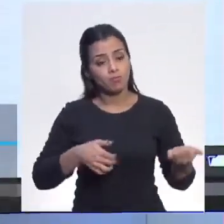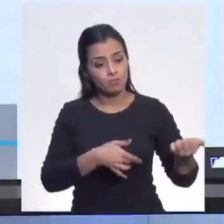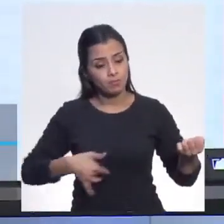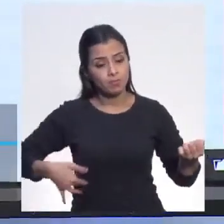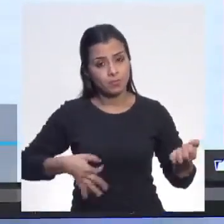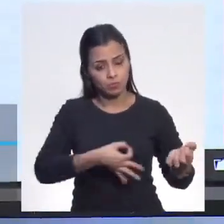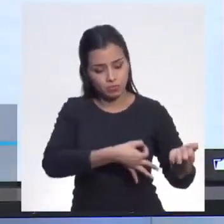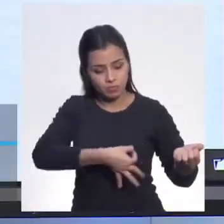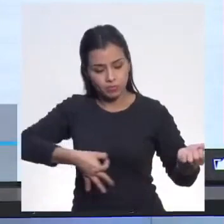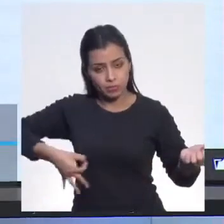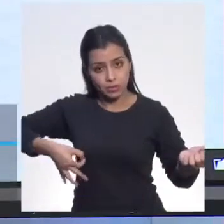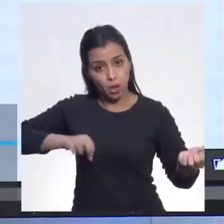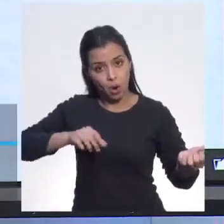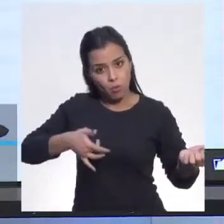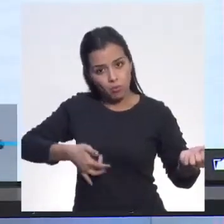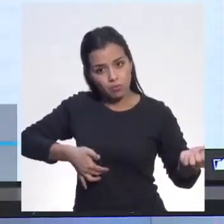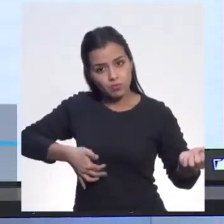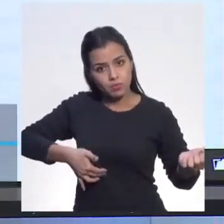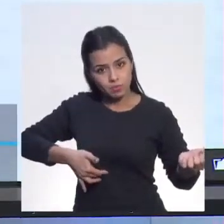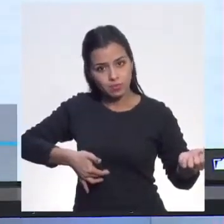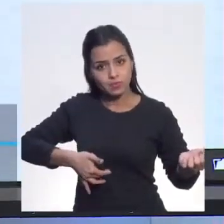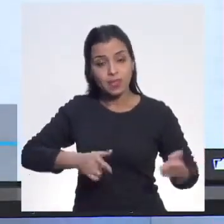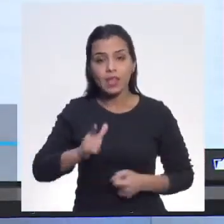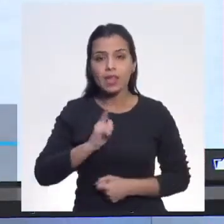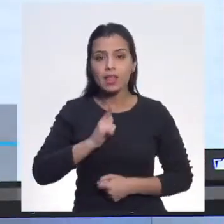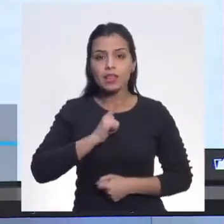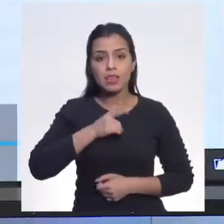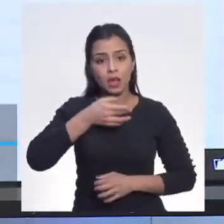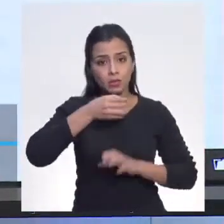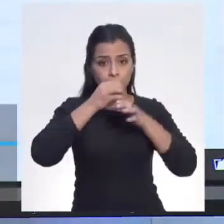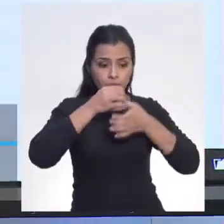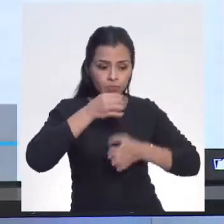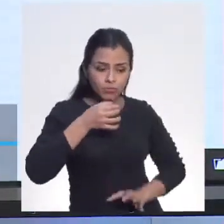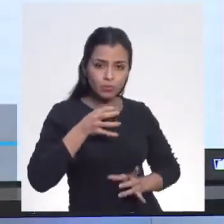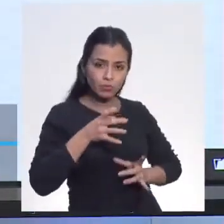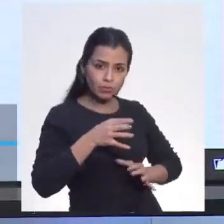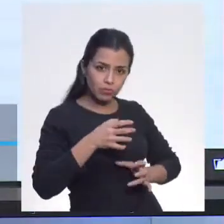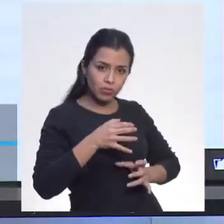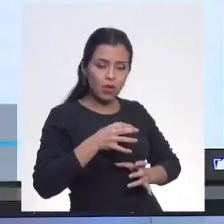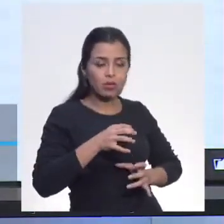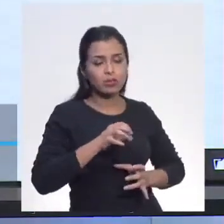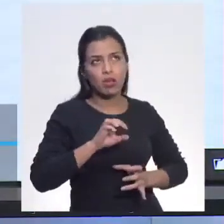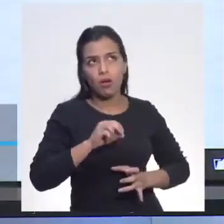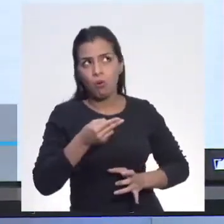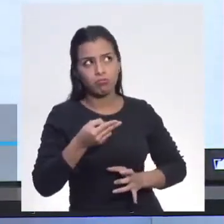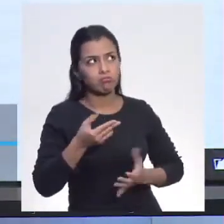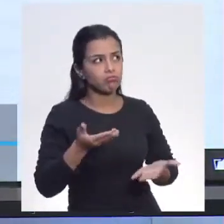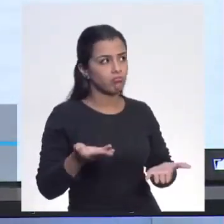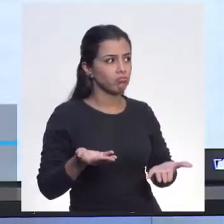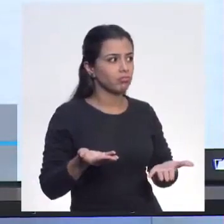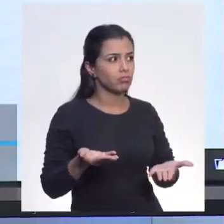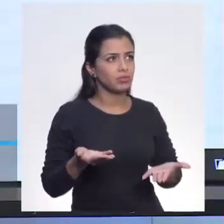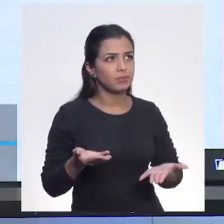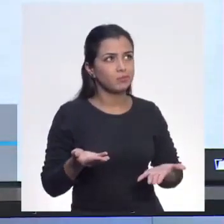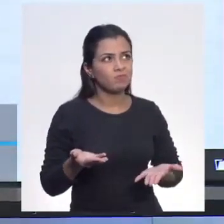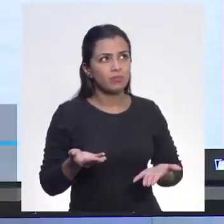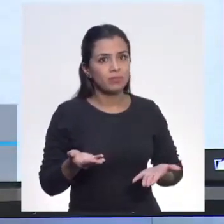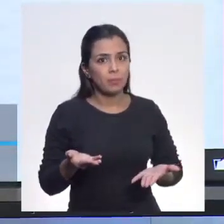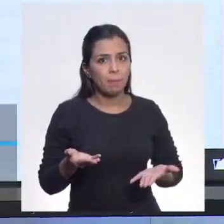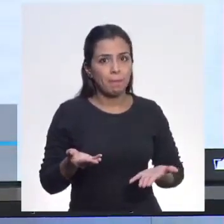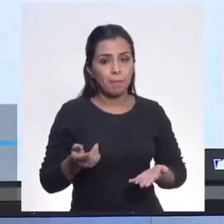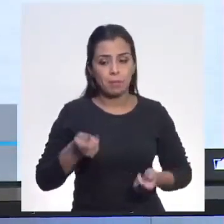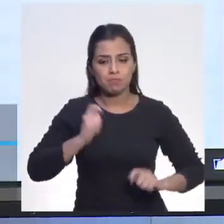e corda dedilhada. Tem pessoas que tocam saxofone, por exemplo, e, sei lá, né? Vamos colocar hipoteticamente